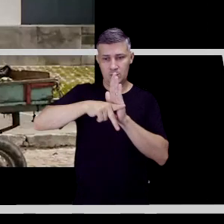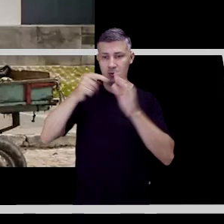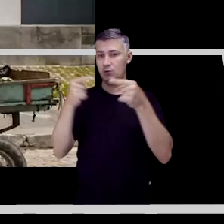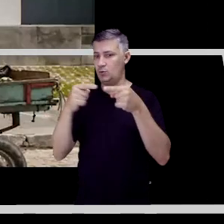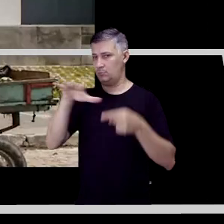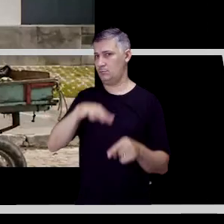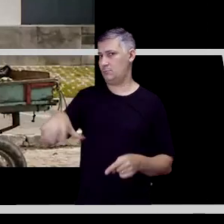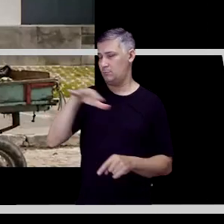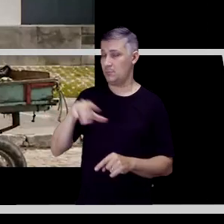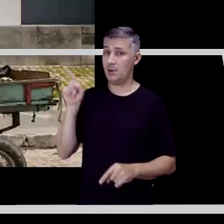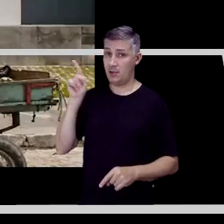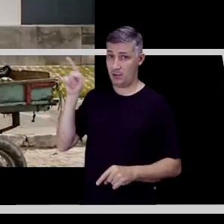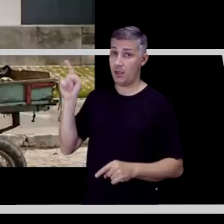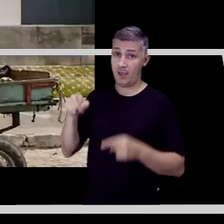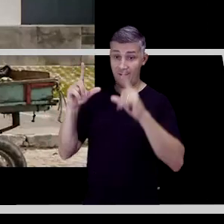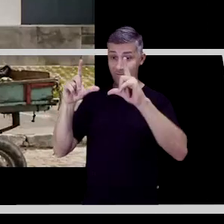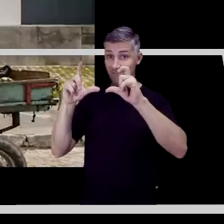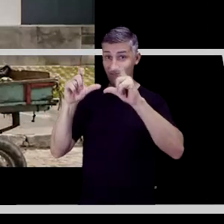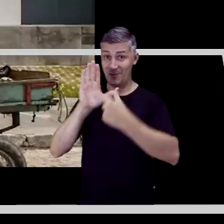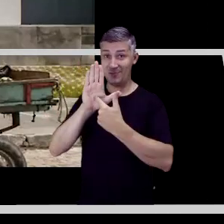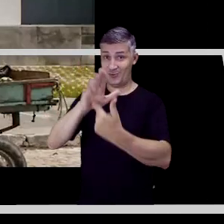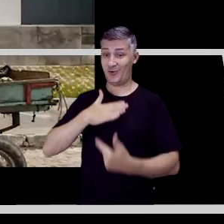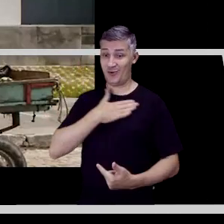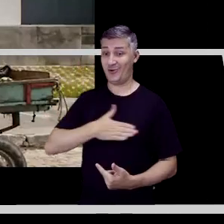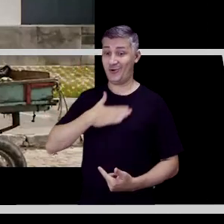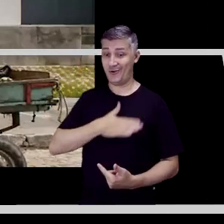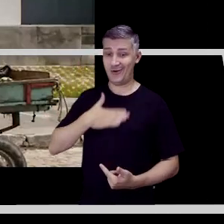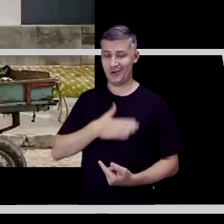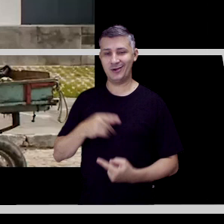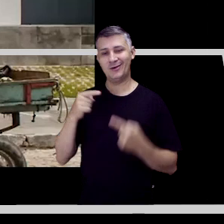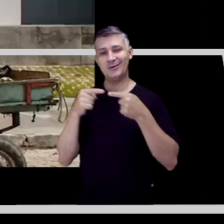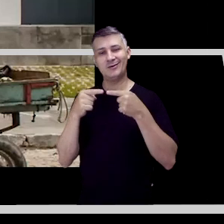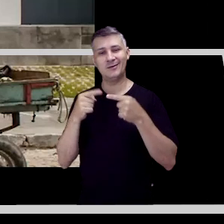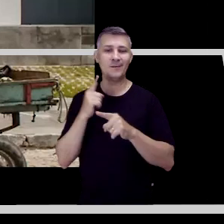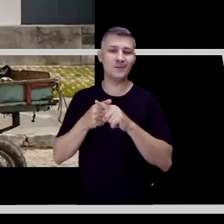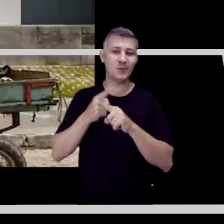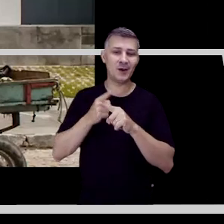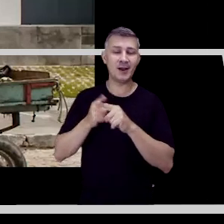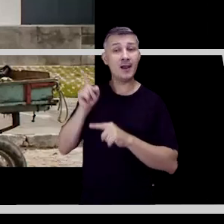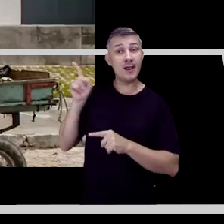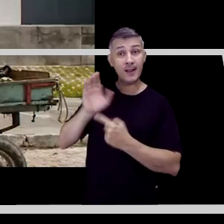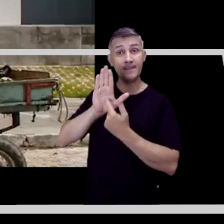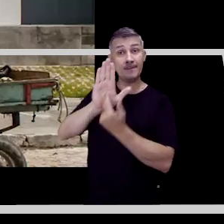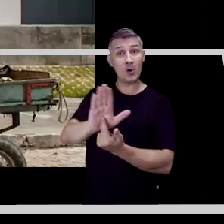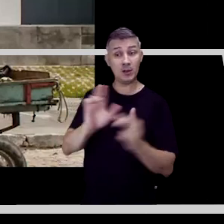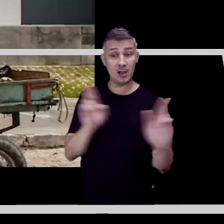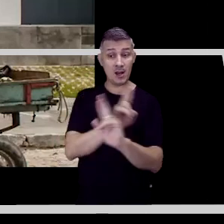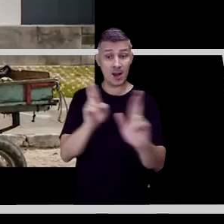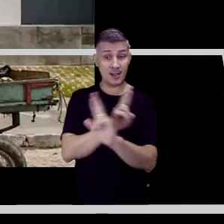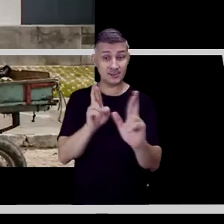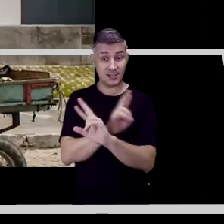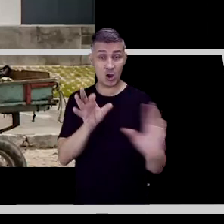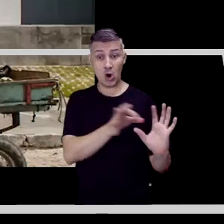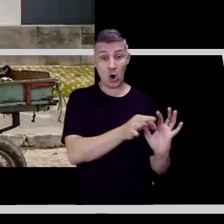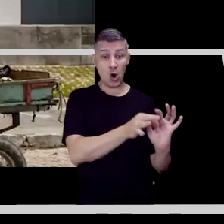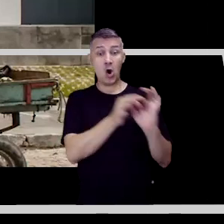projeto dessa escala. Eu acho que essa fotografia eu gosto muito, Leonardo Finotti, que mostra bem assim a